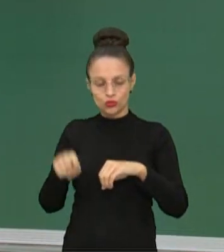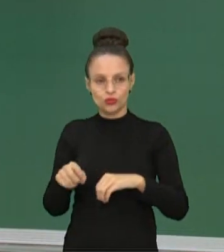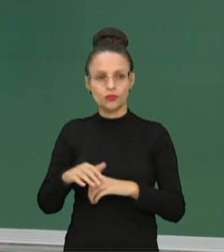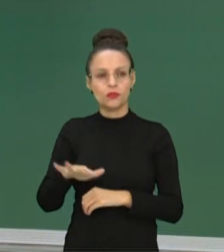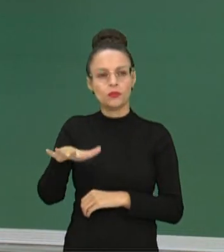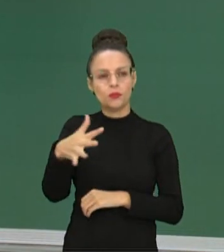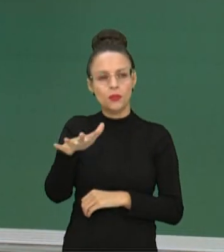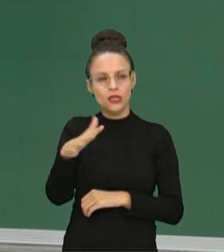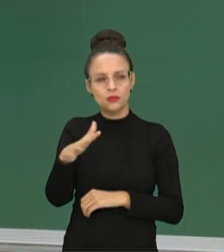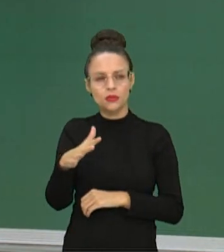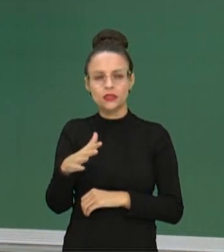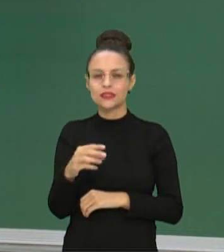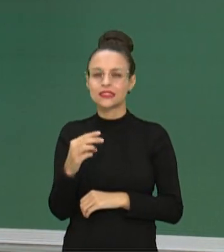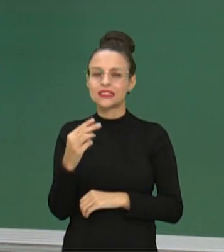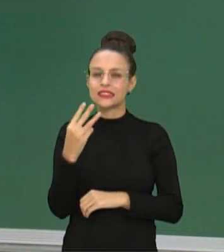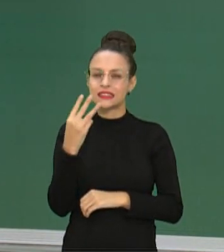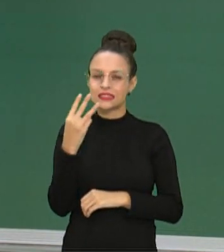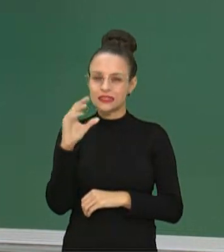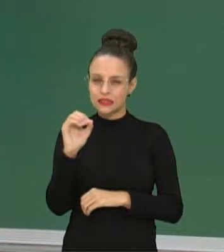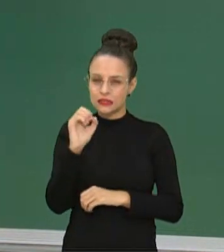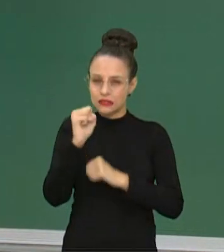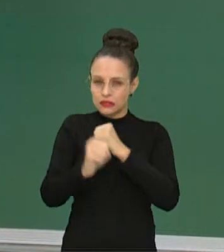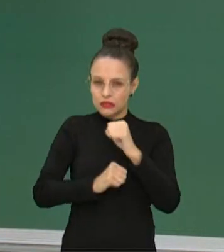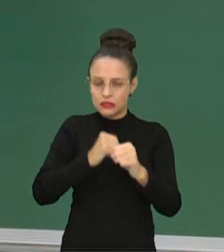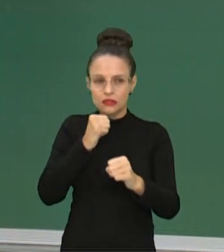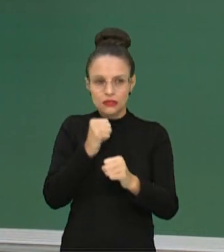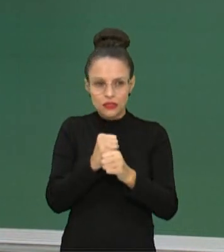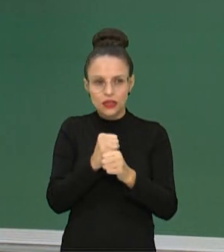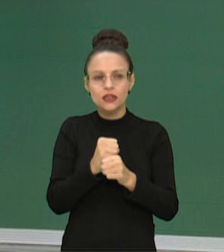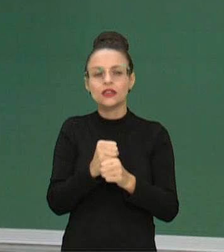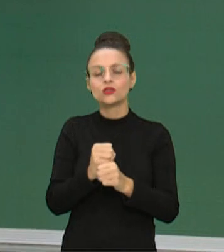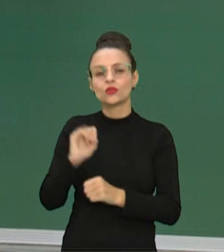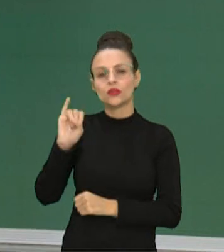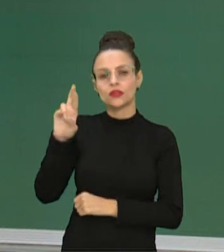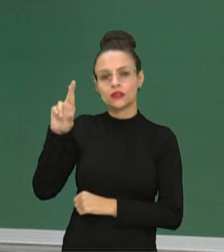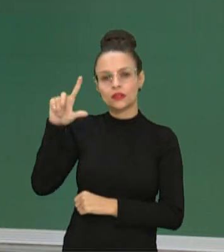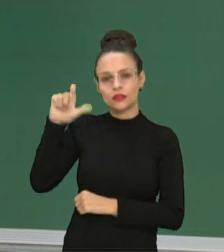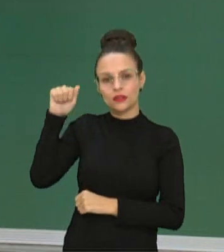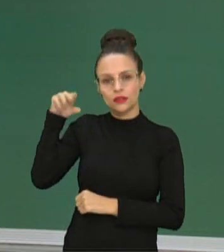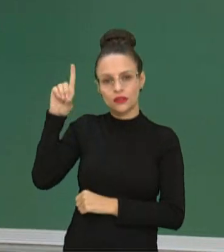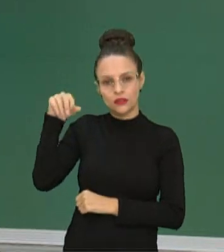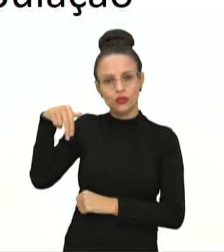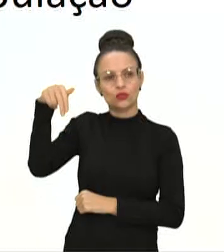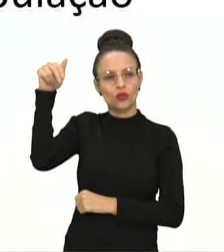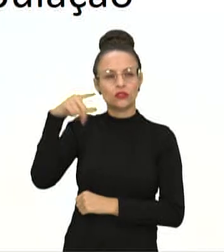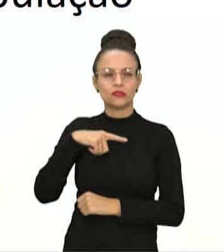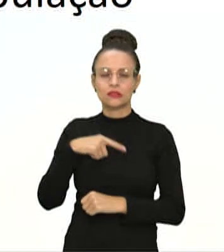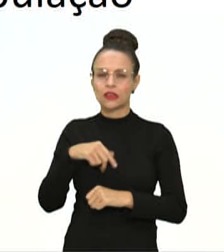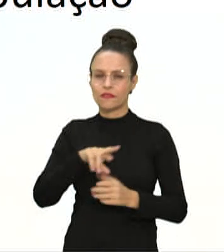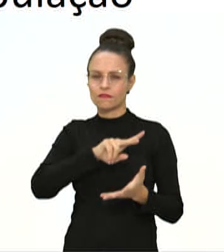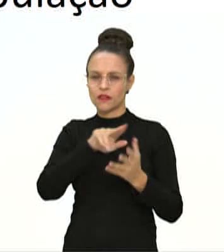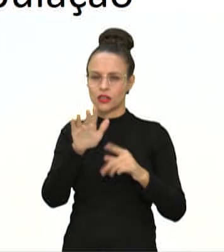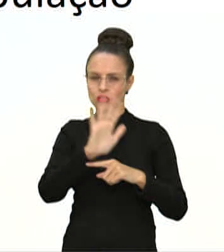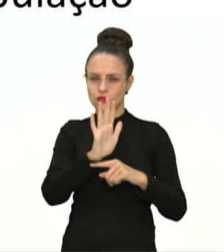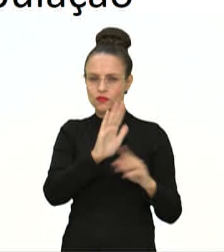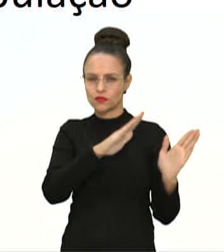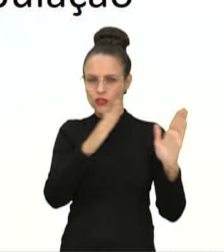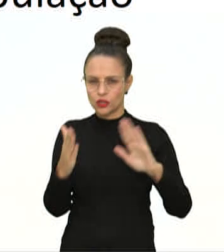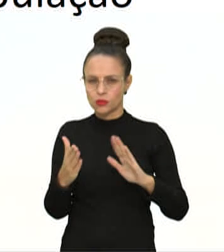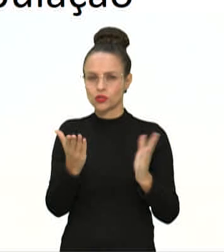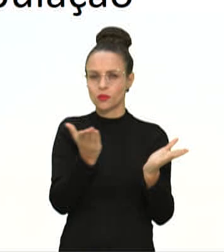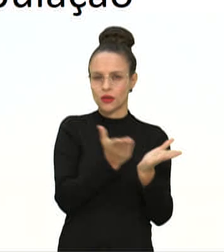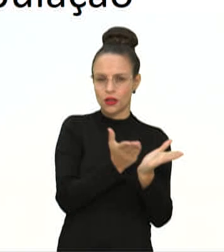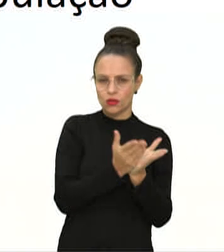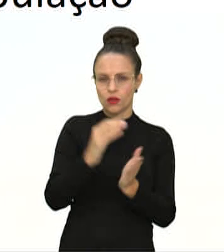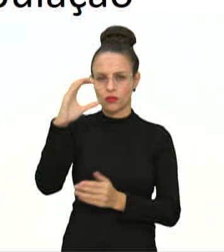durante 3 décadas. A Irlanda do Norte viveu grande violência, tem vários filmes sobre isso, entre católicos e protestantes.